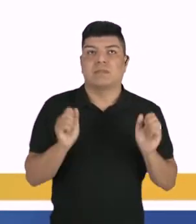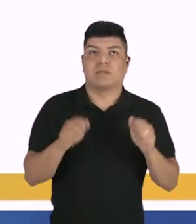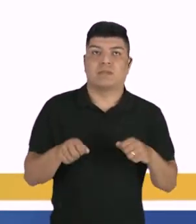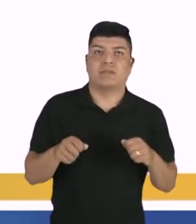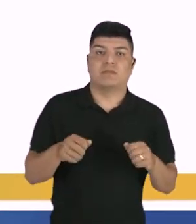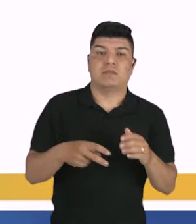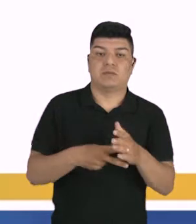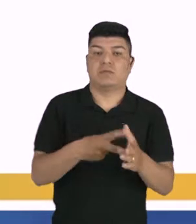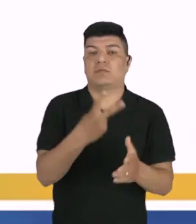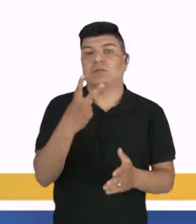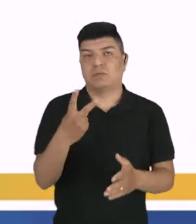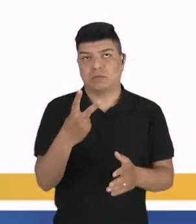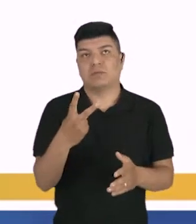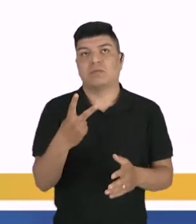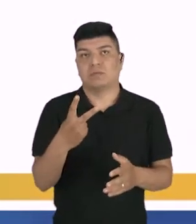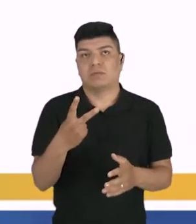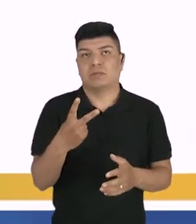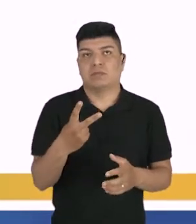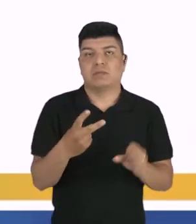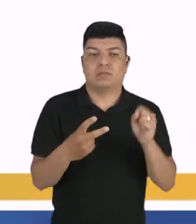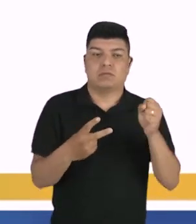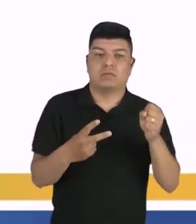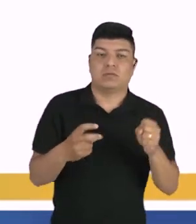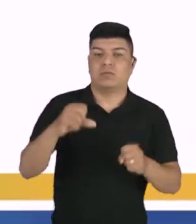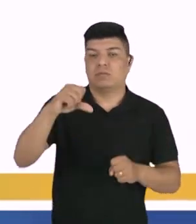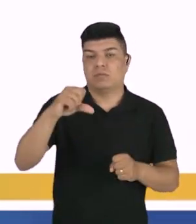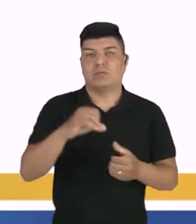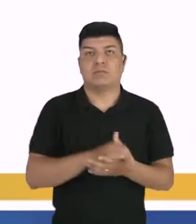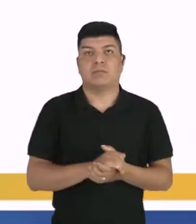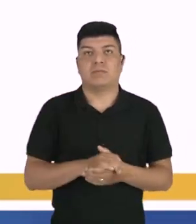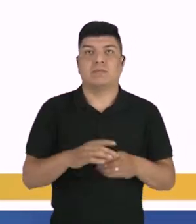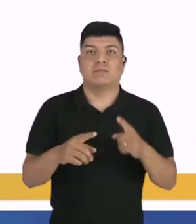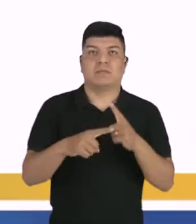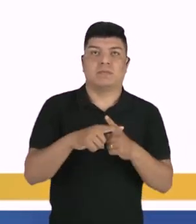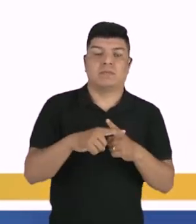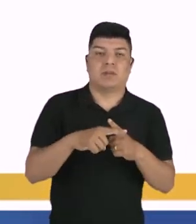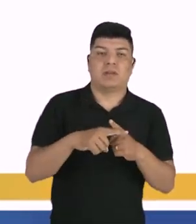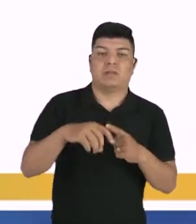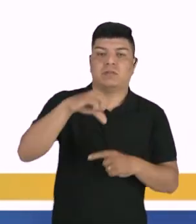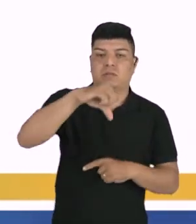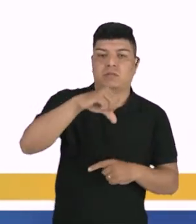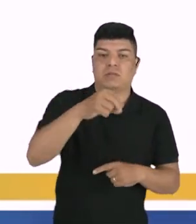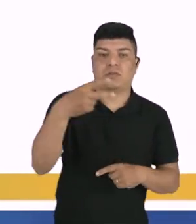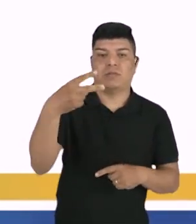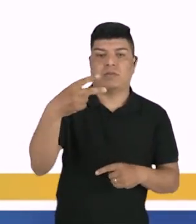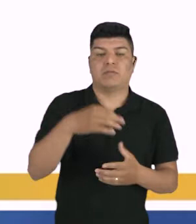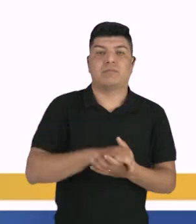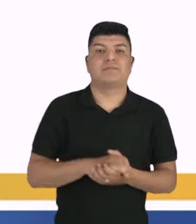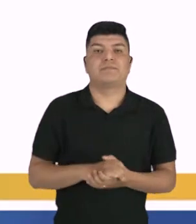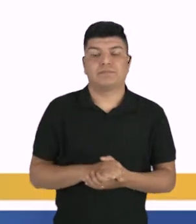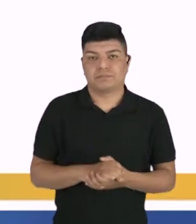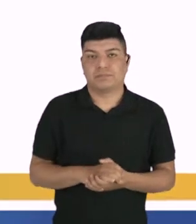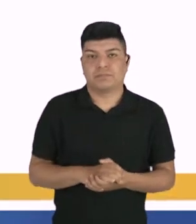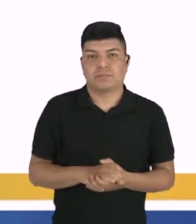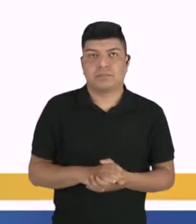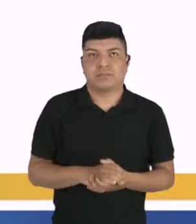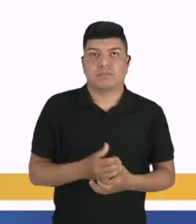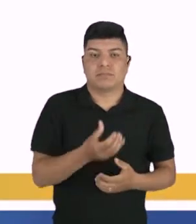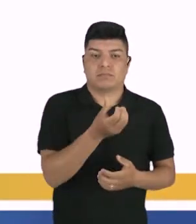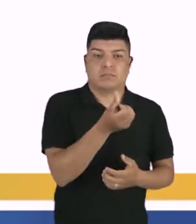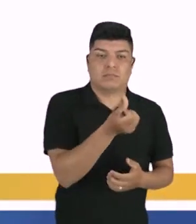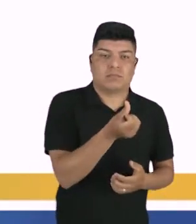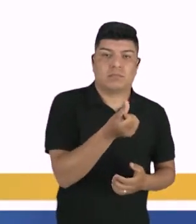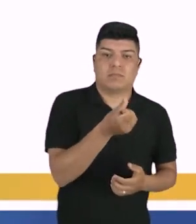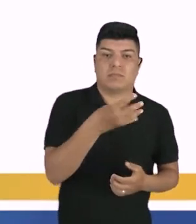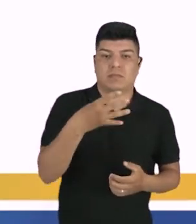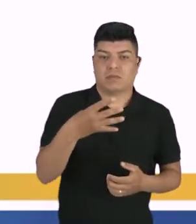colocar duas vezes o produto de 8 por 9, mais 9 ao quadrado. Isso daqui daria 64,